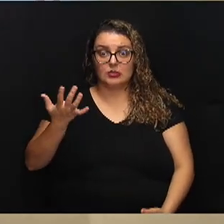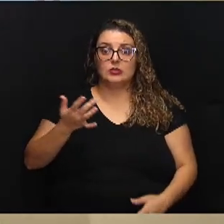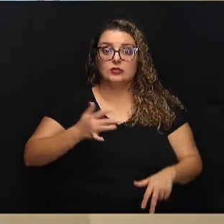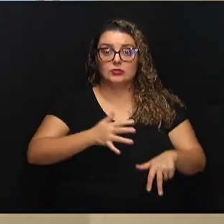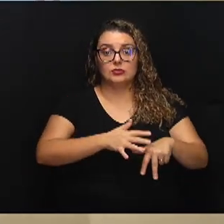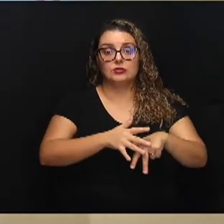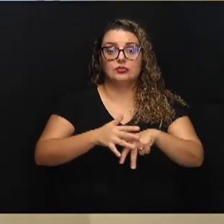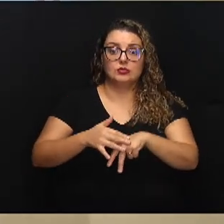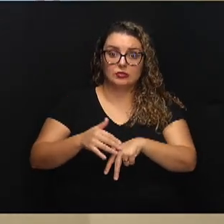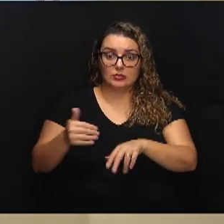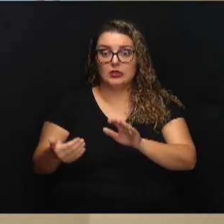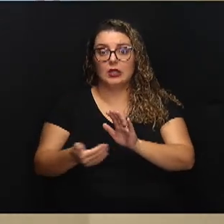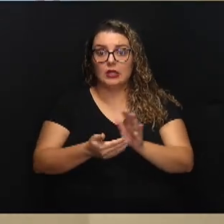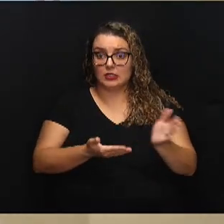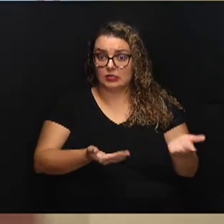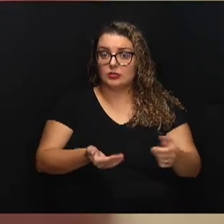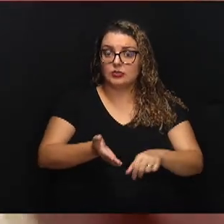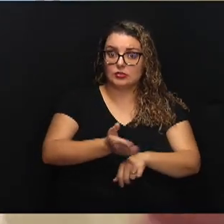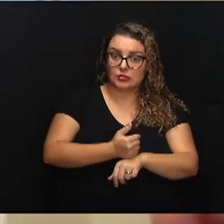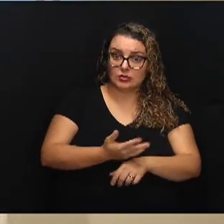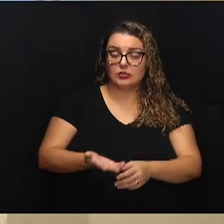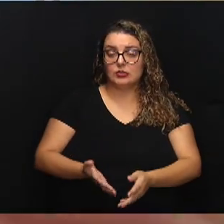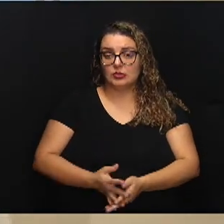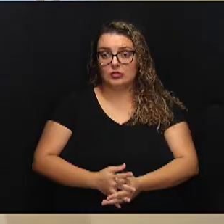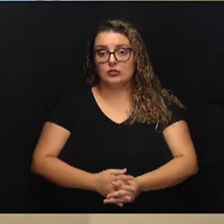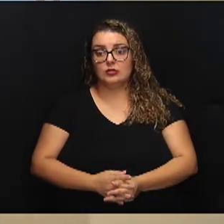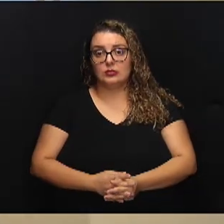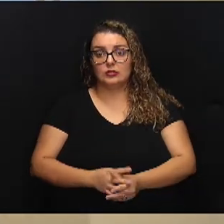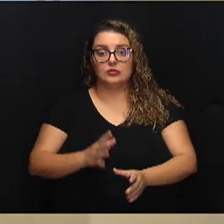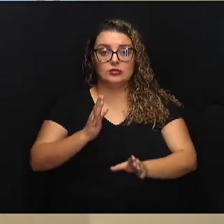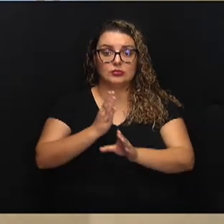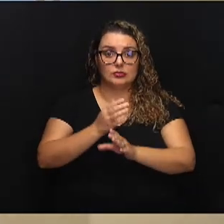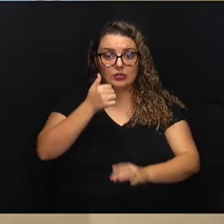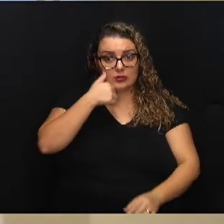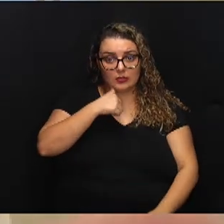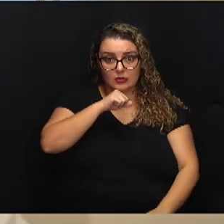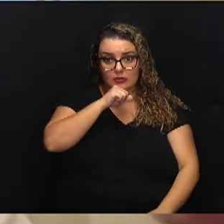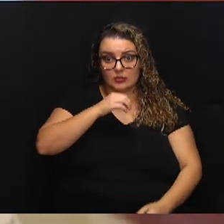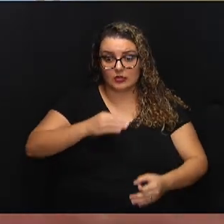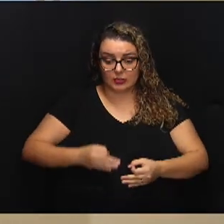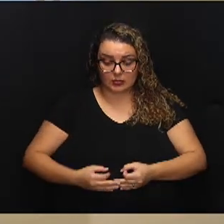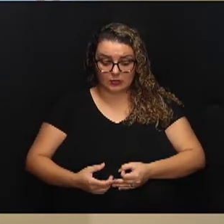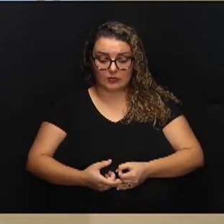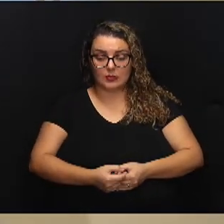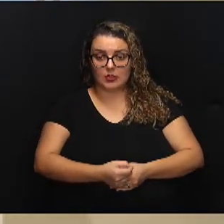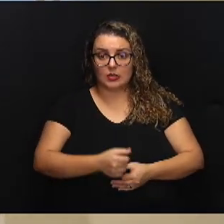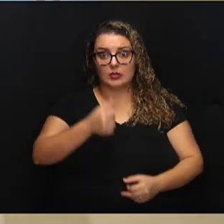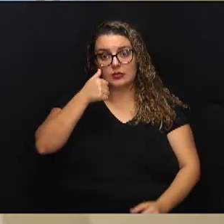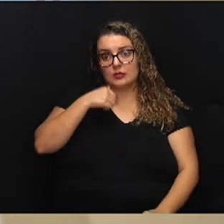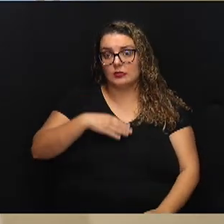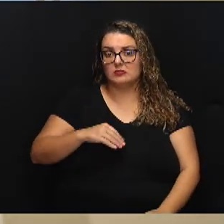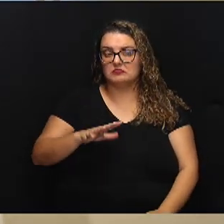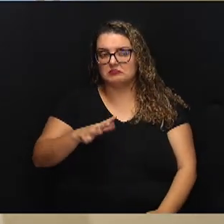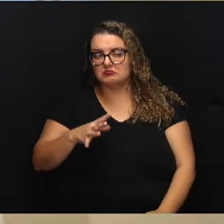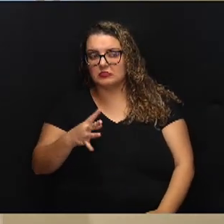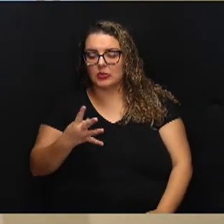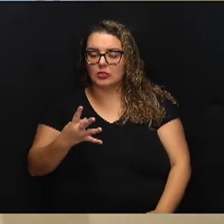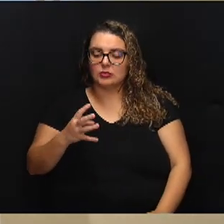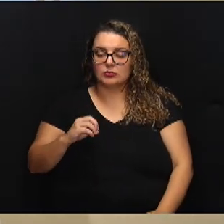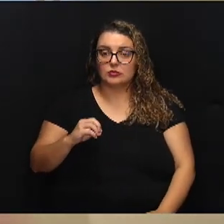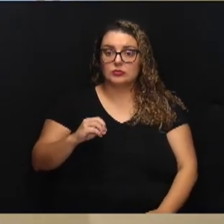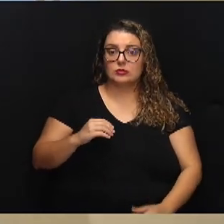assim até mais jovens, né? Às vezes a gente descobre que a mãe está com câncer de ovário e a filha lá por volta dos 40